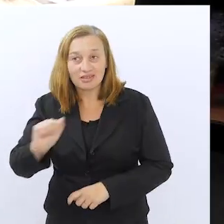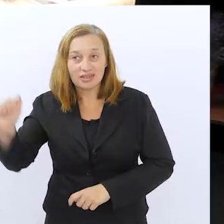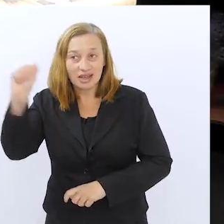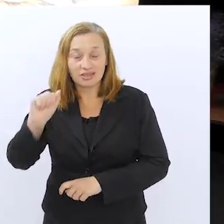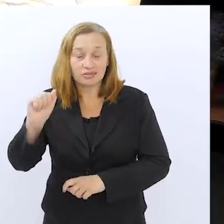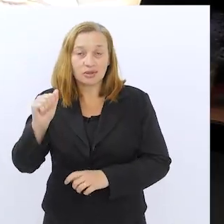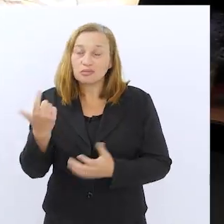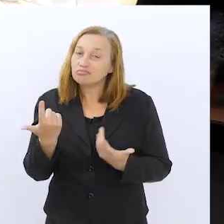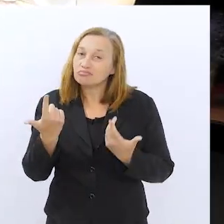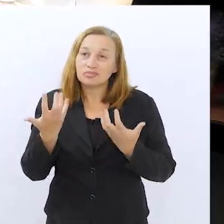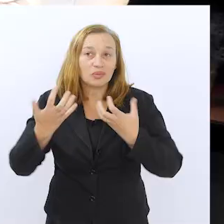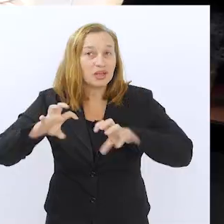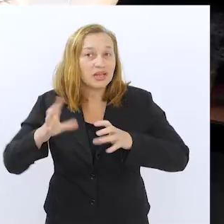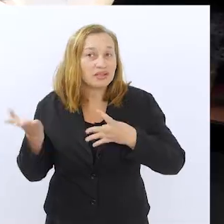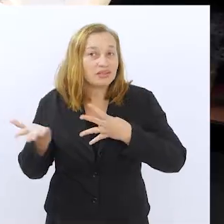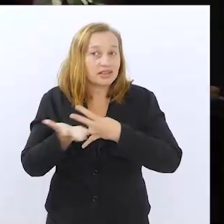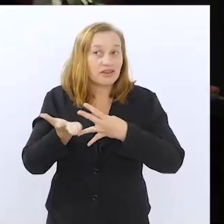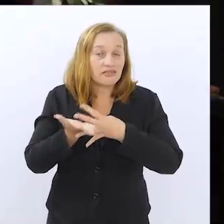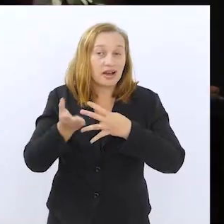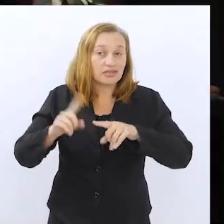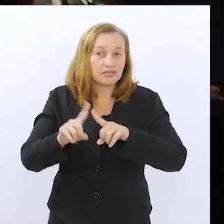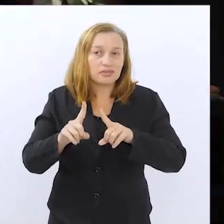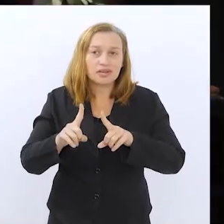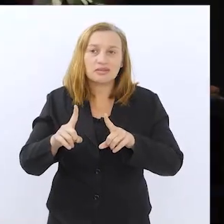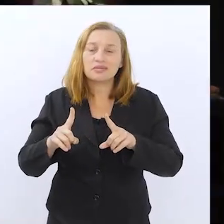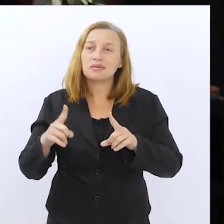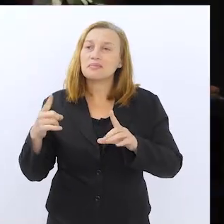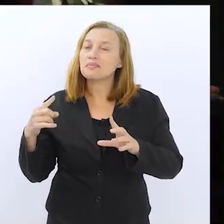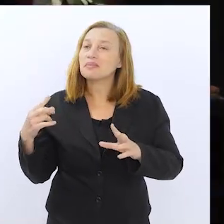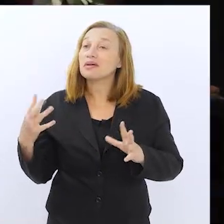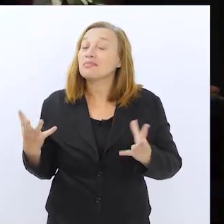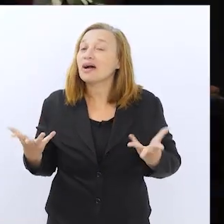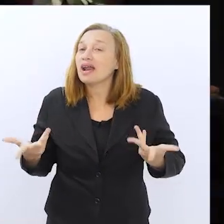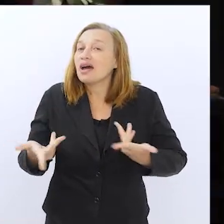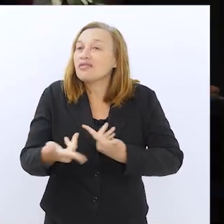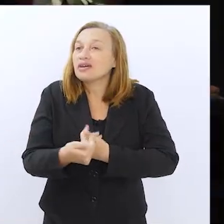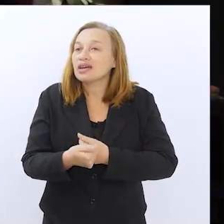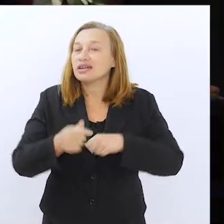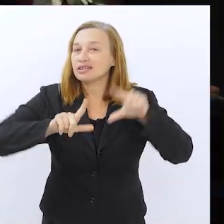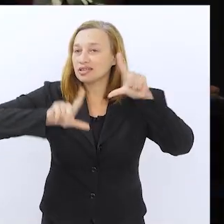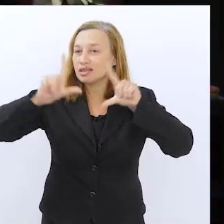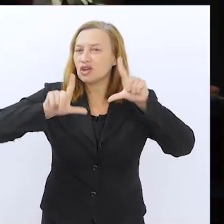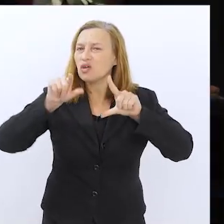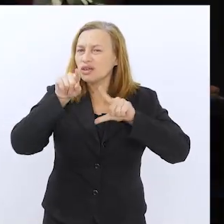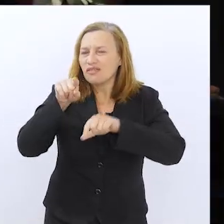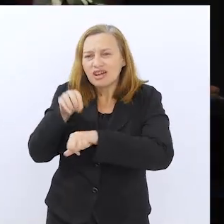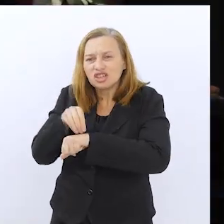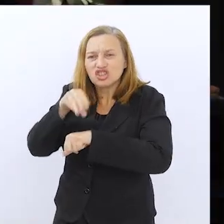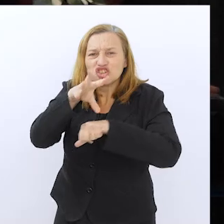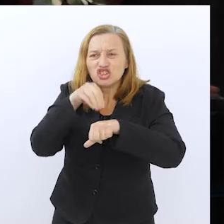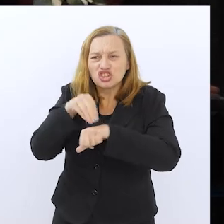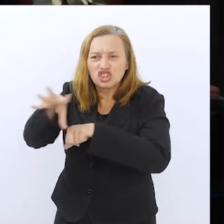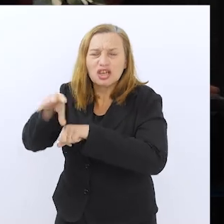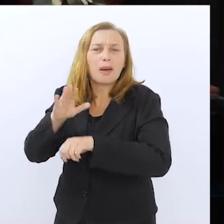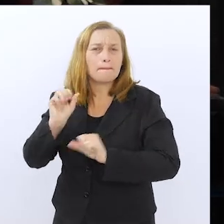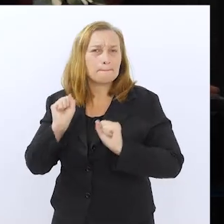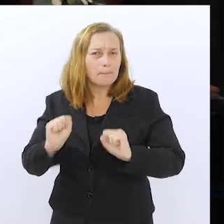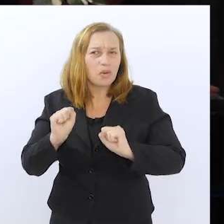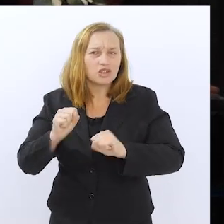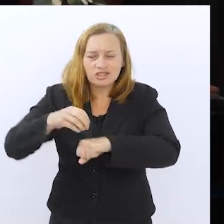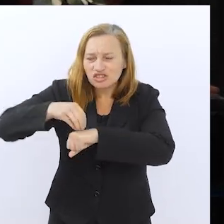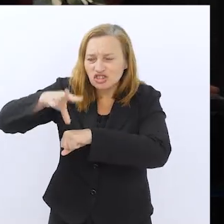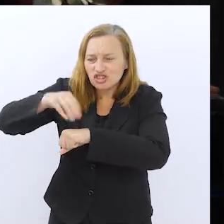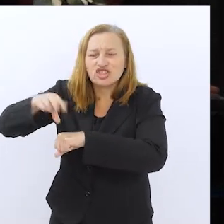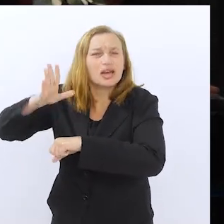Pediatria, que nós nem queríamos ter ido para esse intervalo, né, doutora? Tamanha riqueza desse programa. A senhora estava falando de dicas. Pode